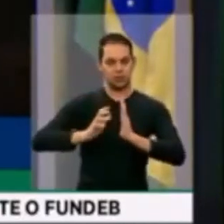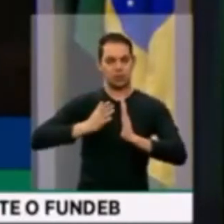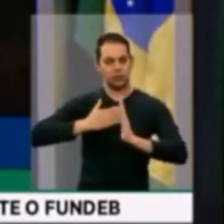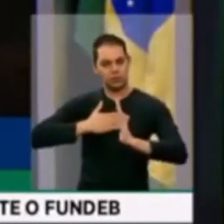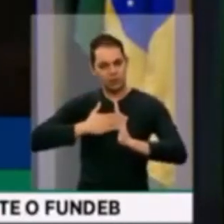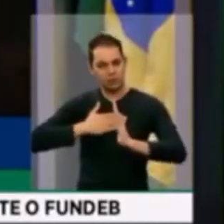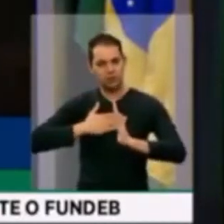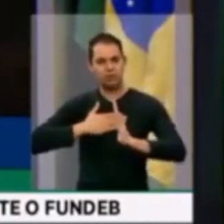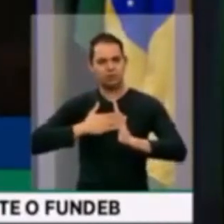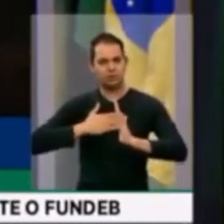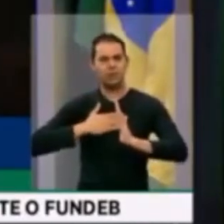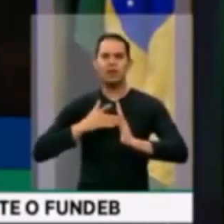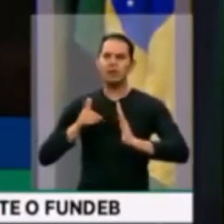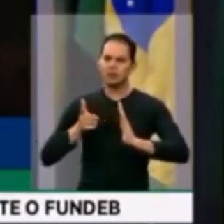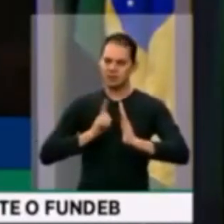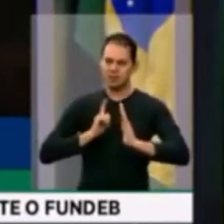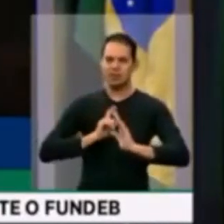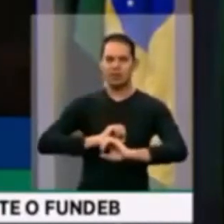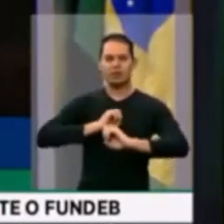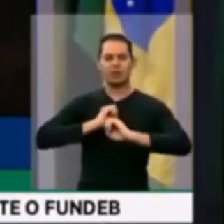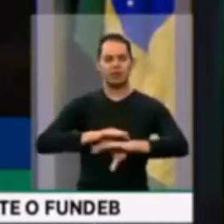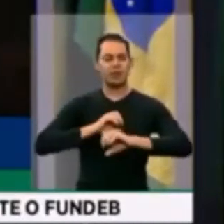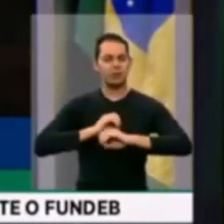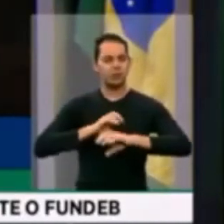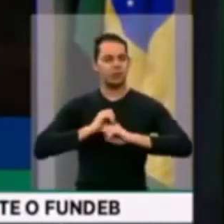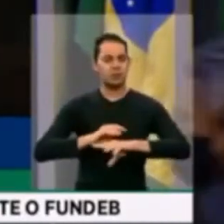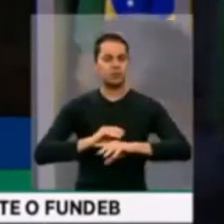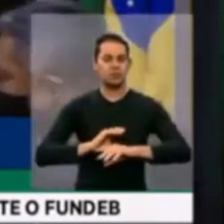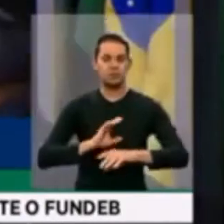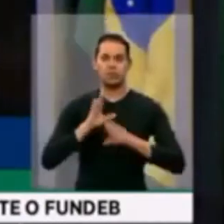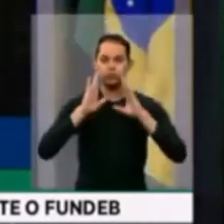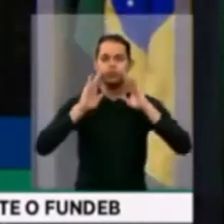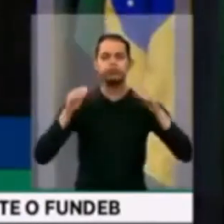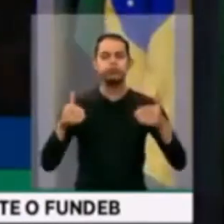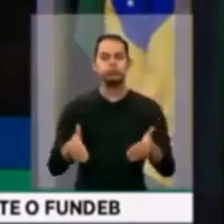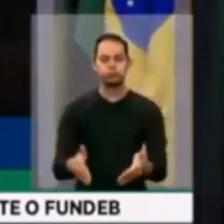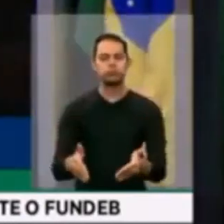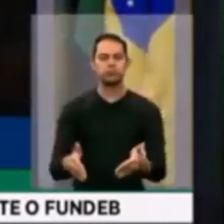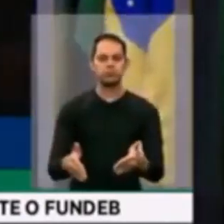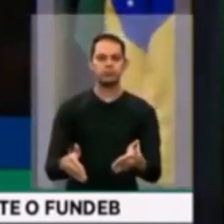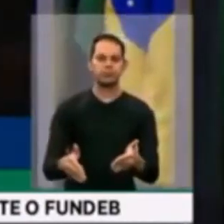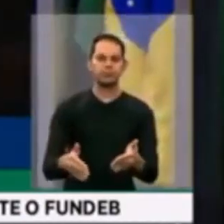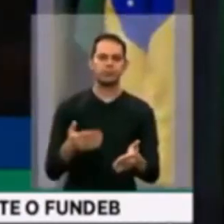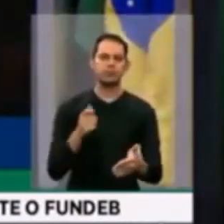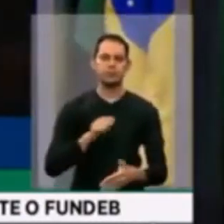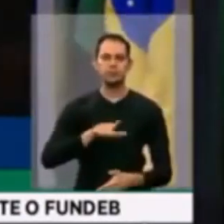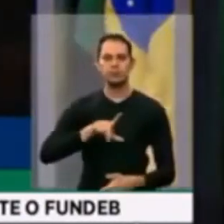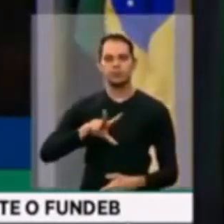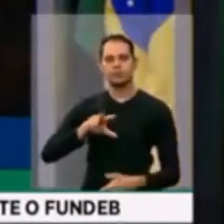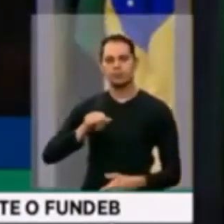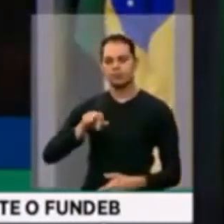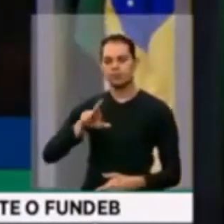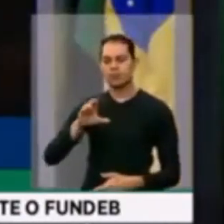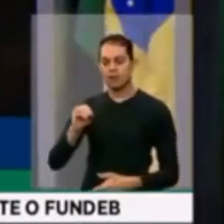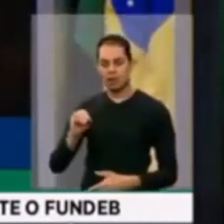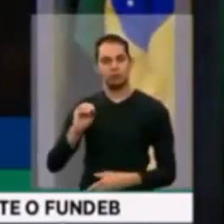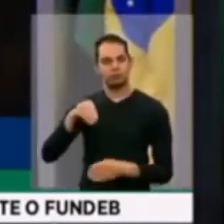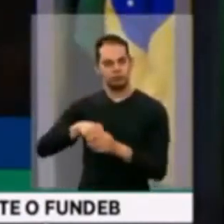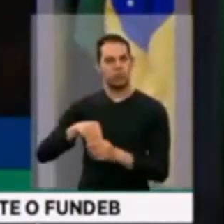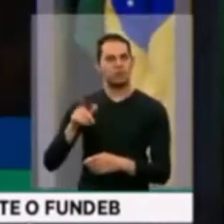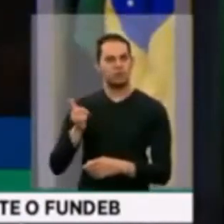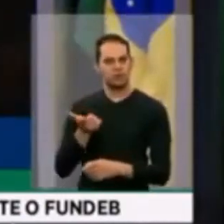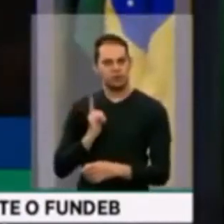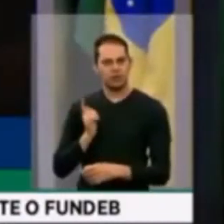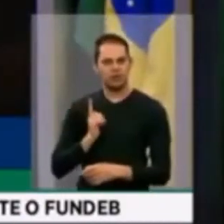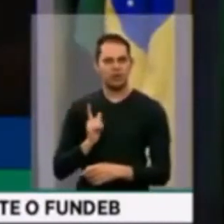partido, que tem na educação dos seus pilares, que trazia na figura do Álvaro Valle, essa pessoa